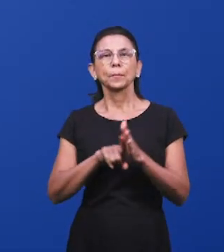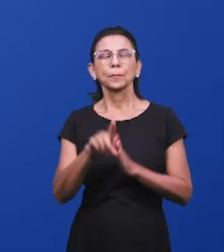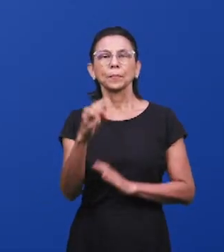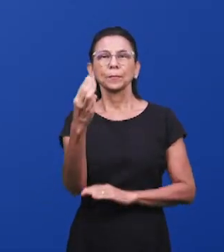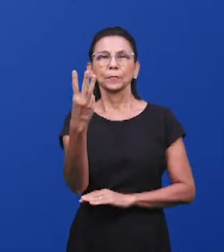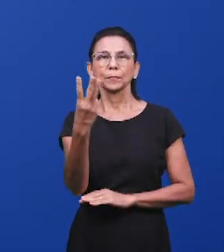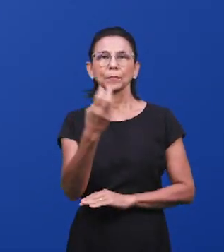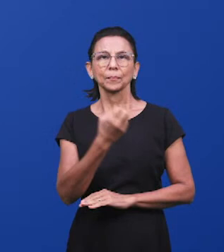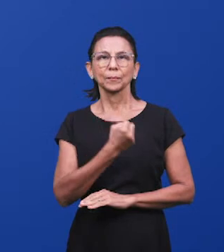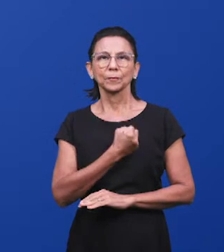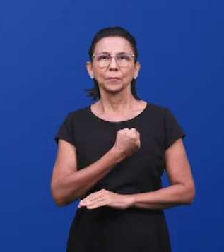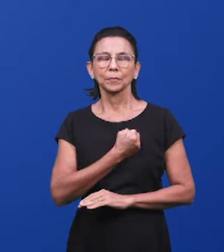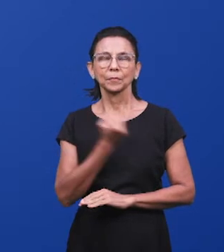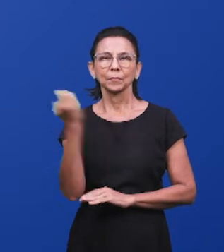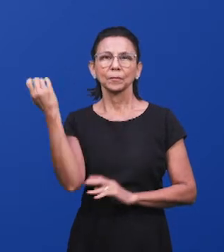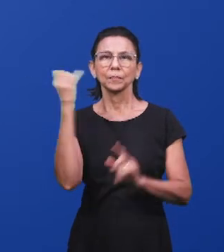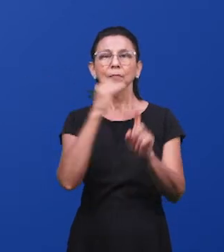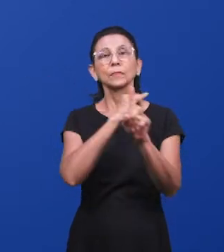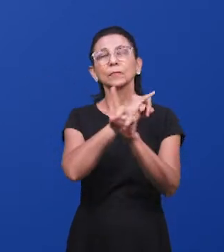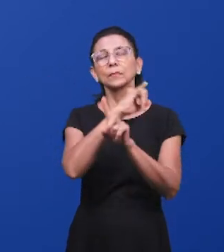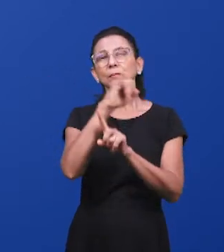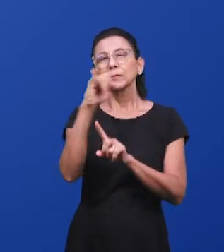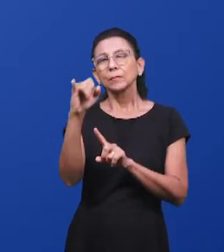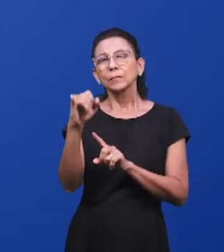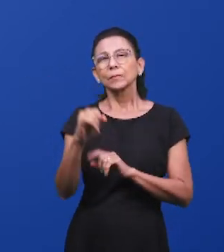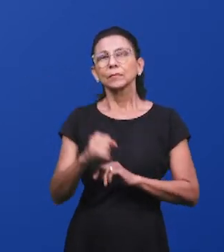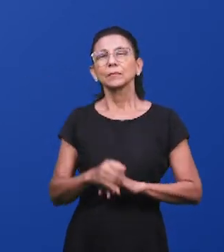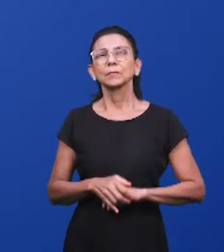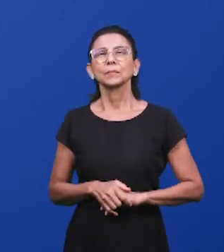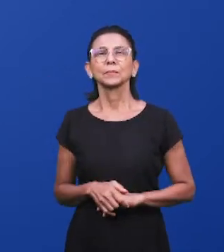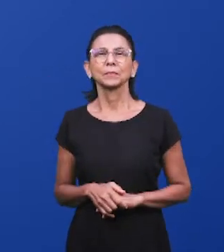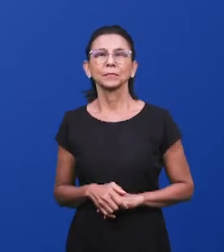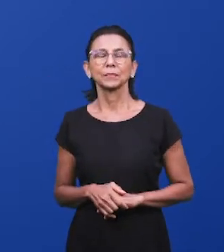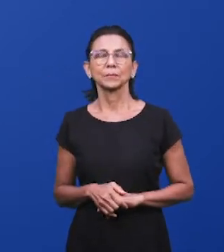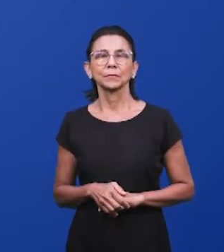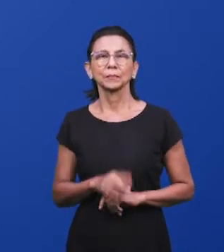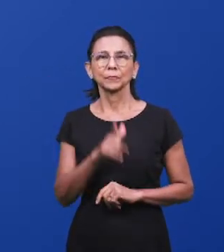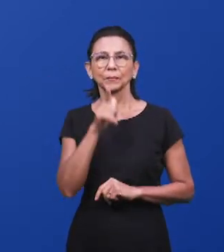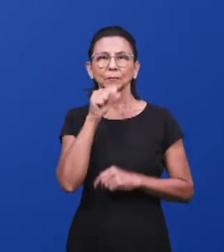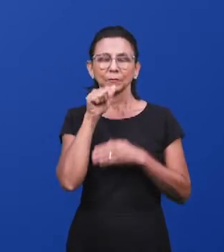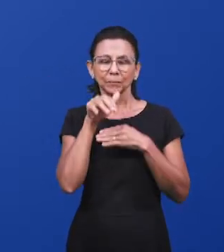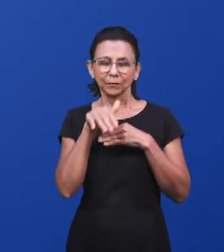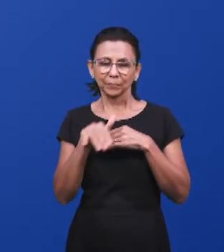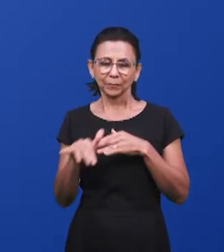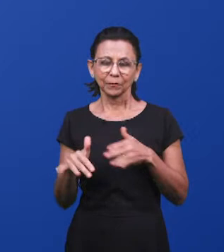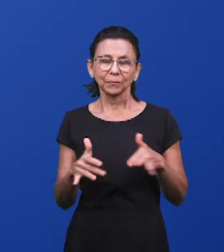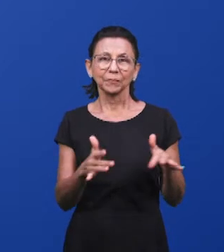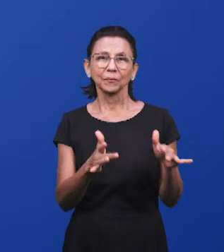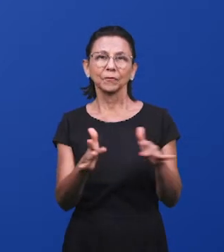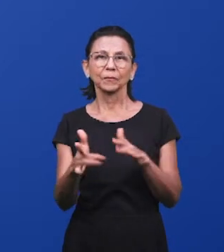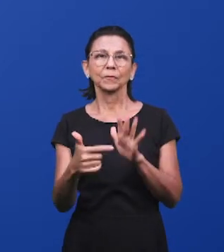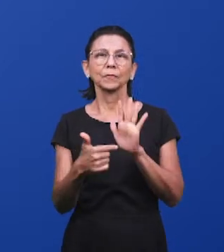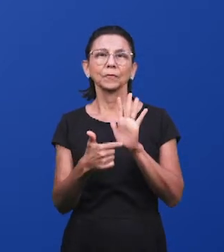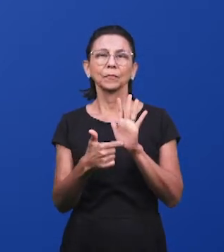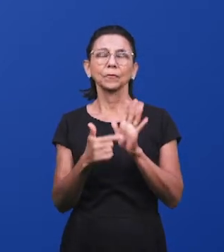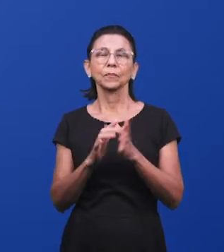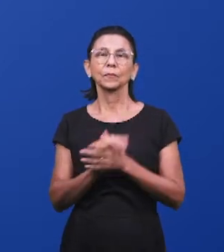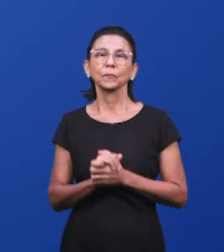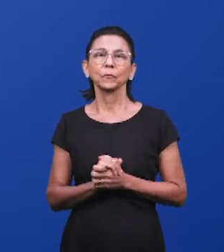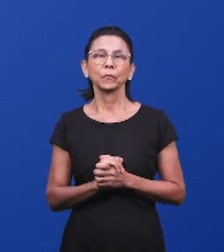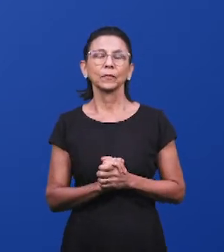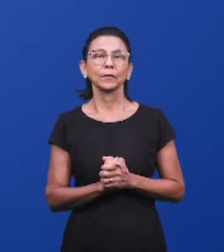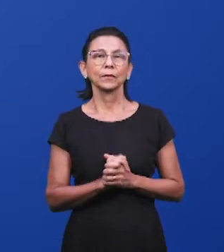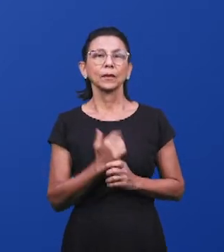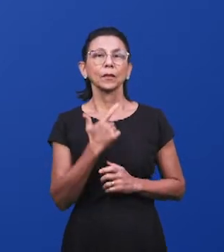número 3, a aplicação profética da expressão que correm do Líbano aponta profeticamente para uma igreja